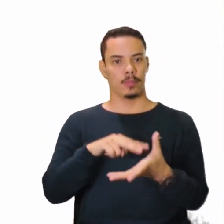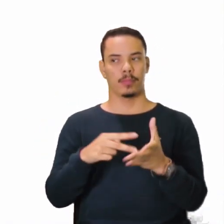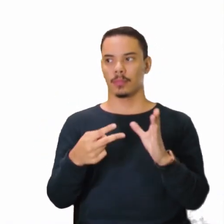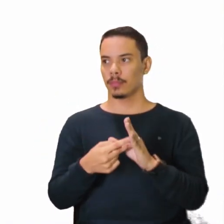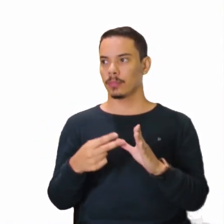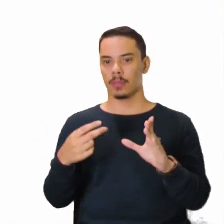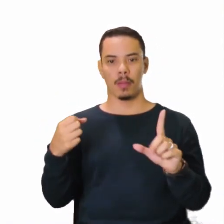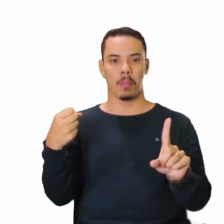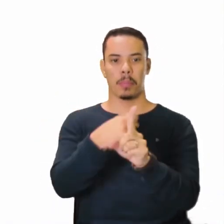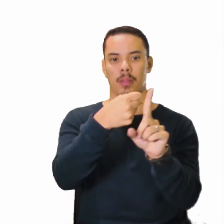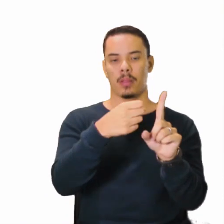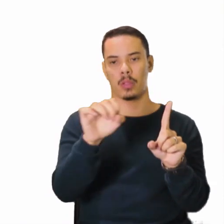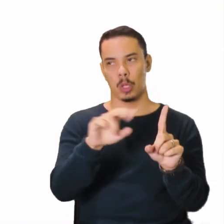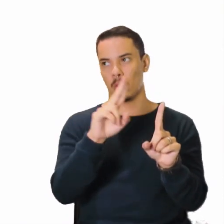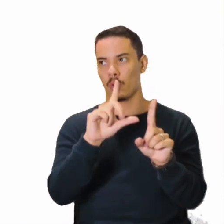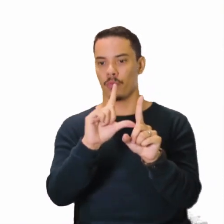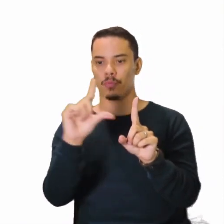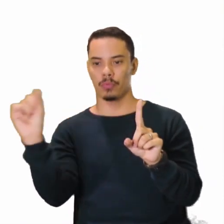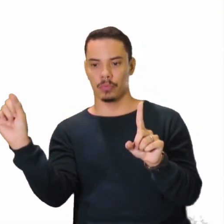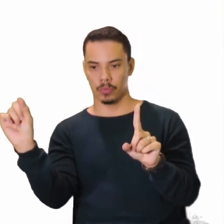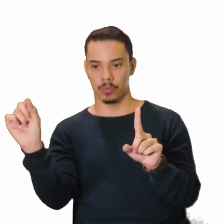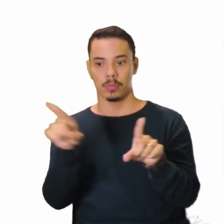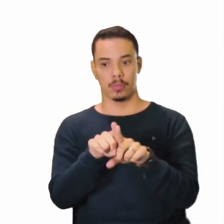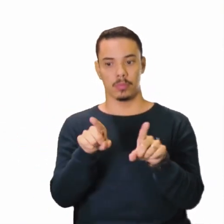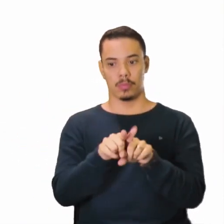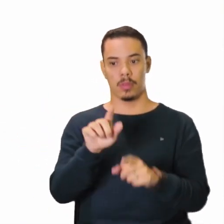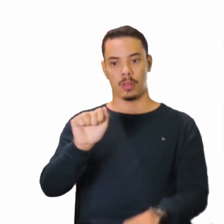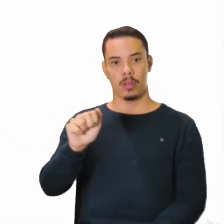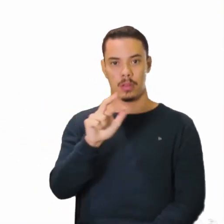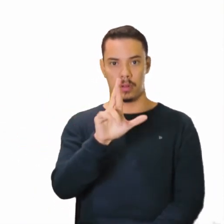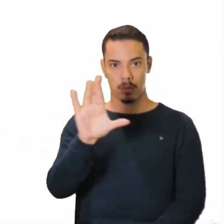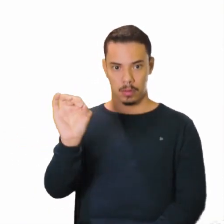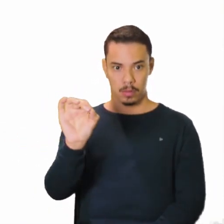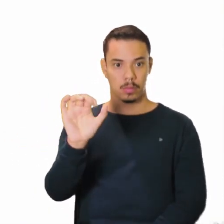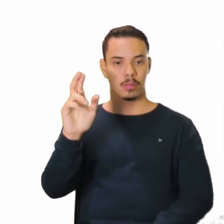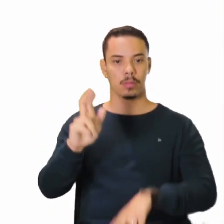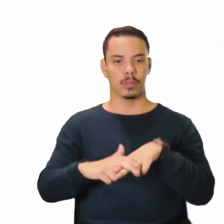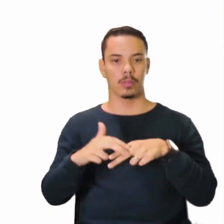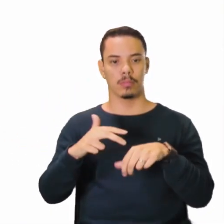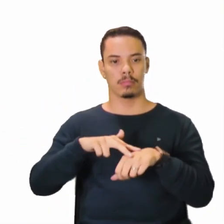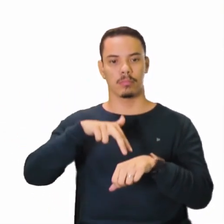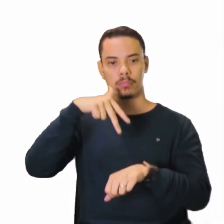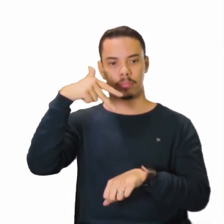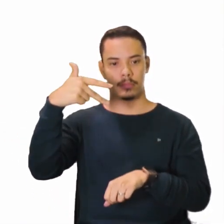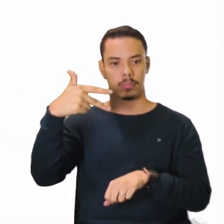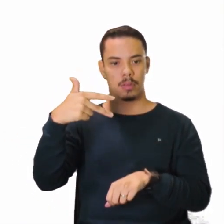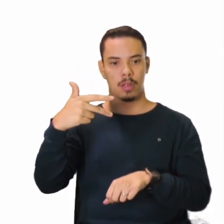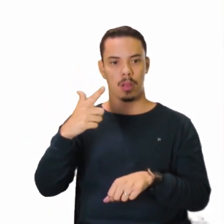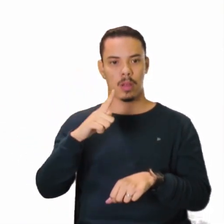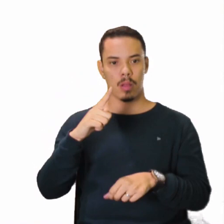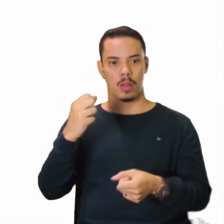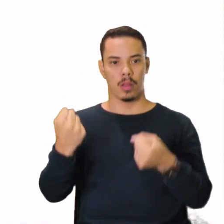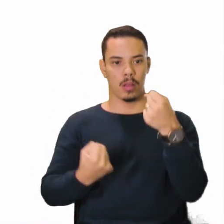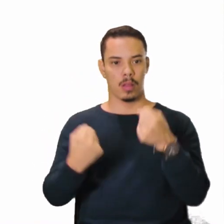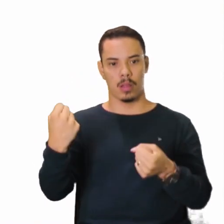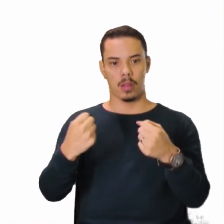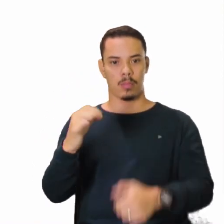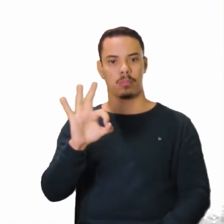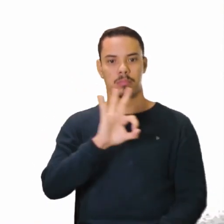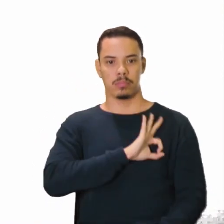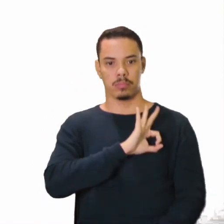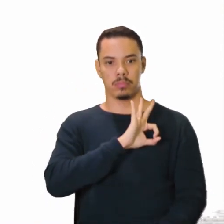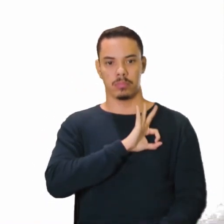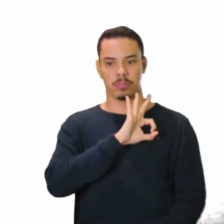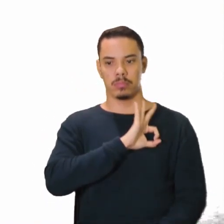Bater, fugir é uma ação. Como no caso aí, ele saltou o carro da polícia, ele cometeu o